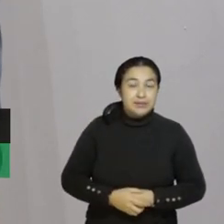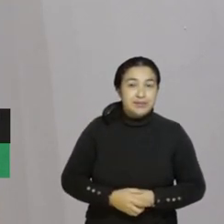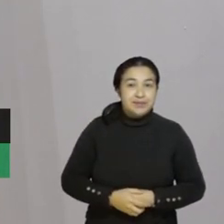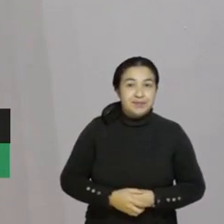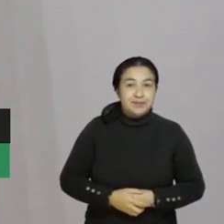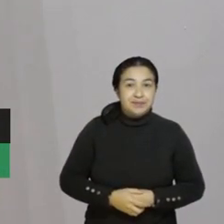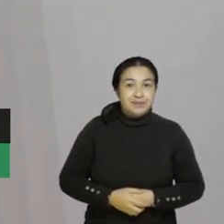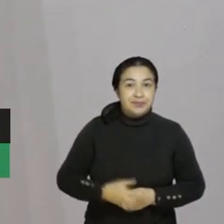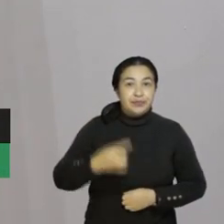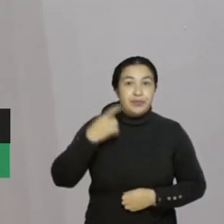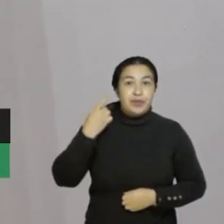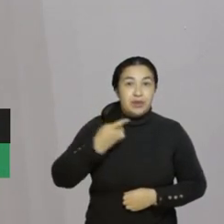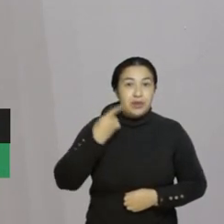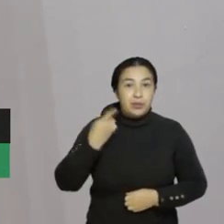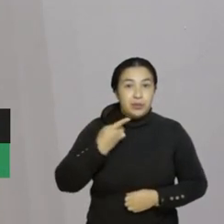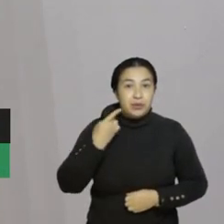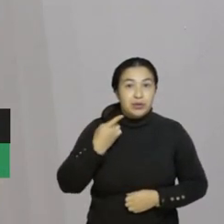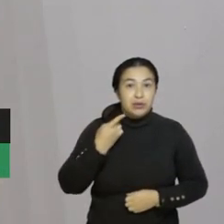Deputado